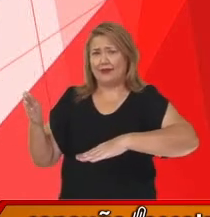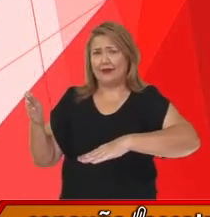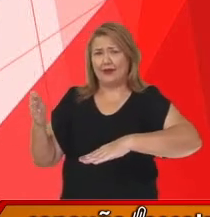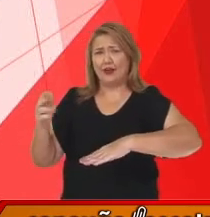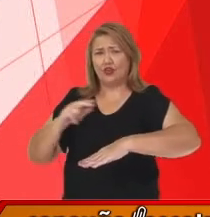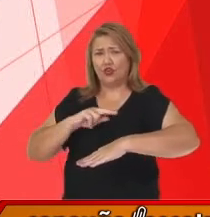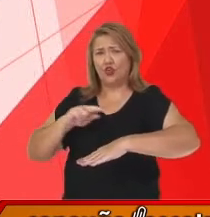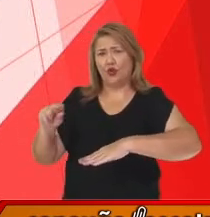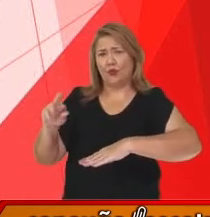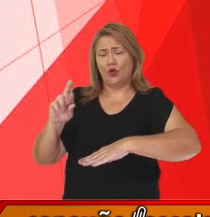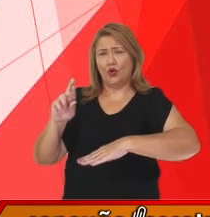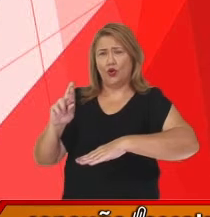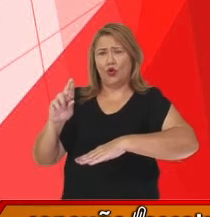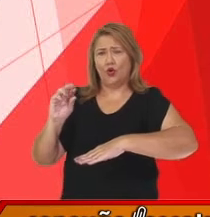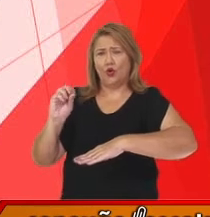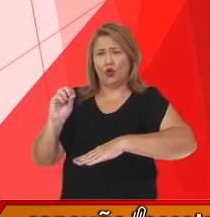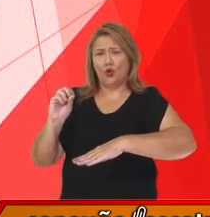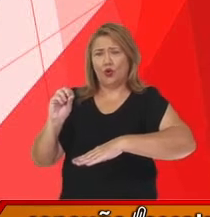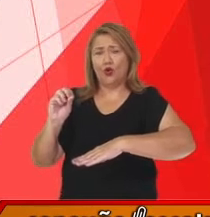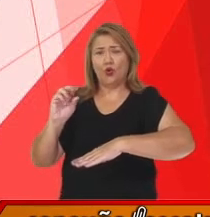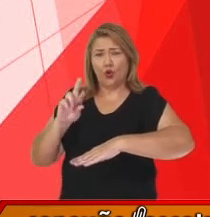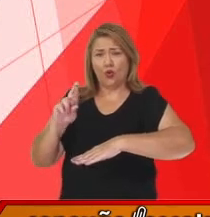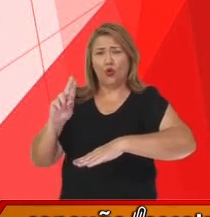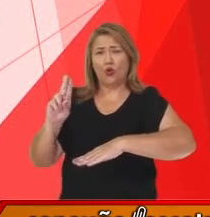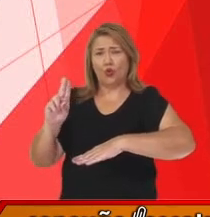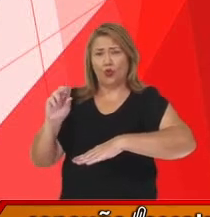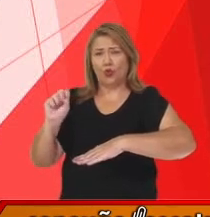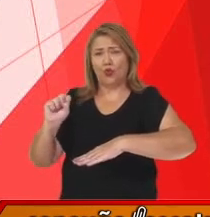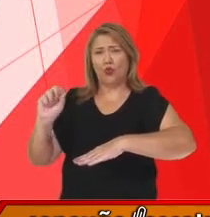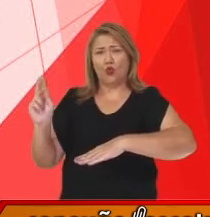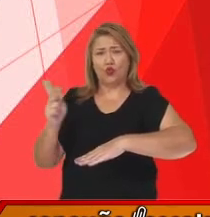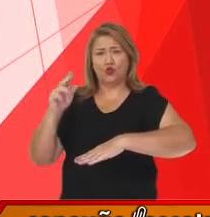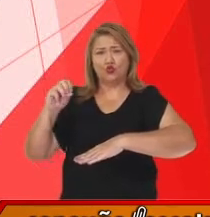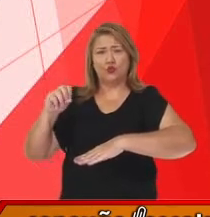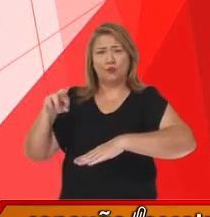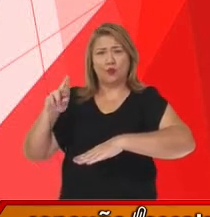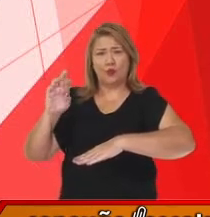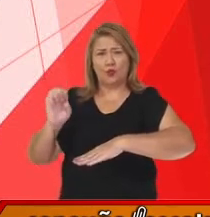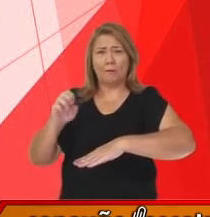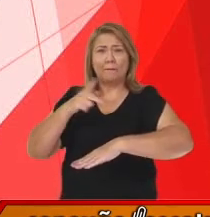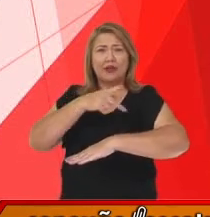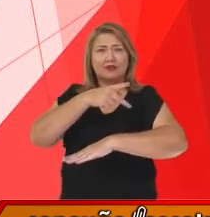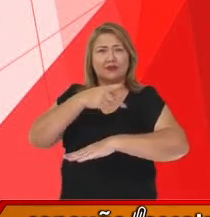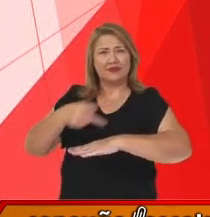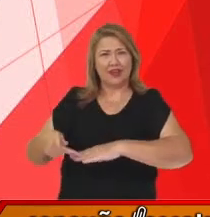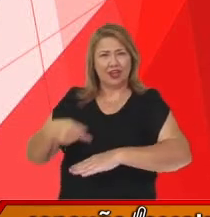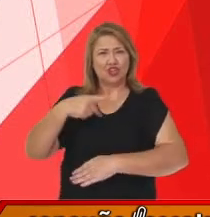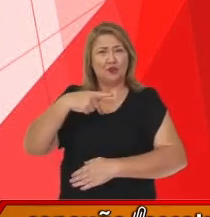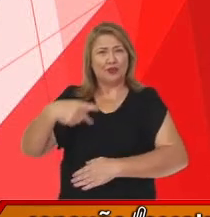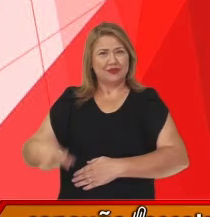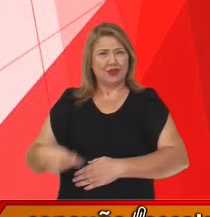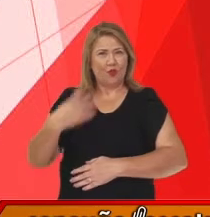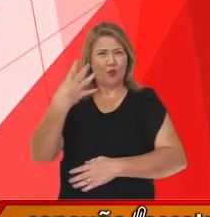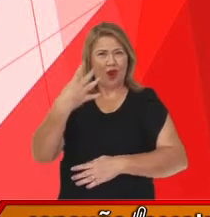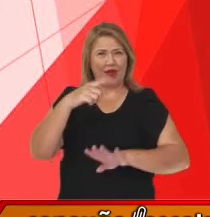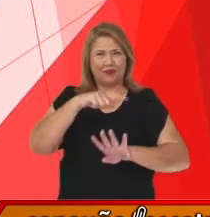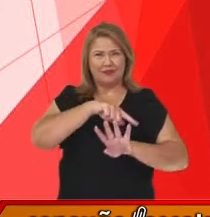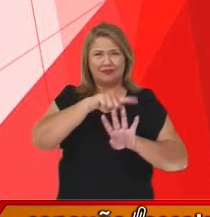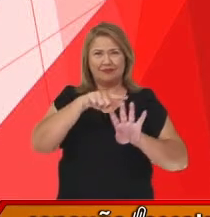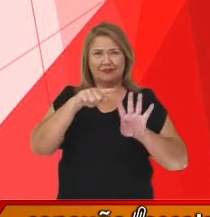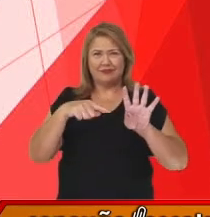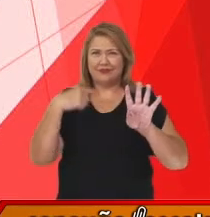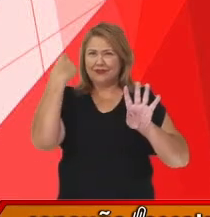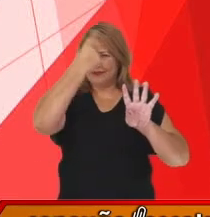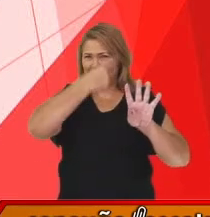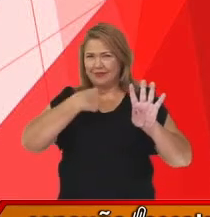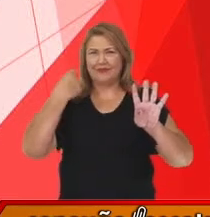de 4 bustos, né, dos presidentes dos Estados Unidos. E a triste e controversa história